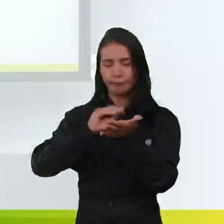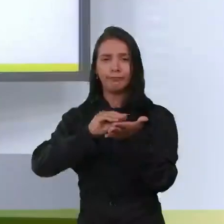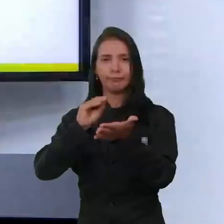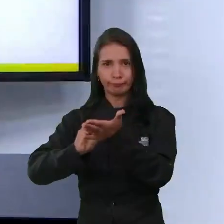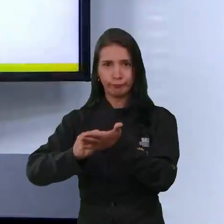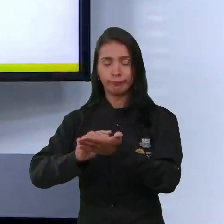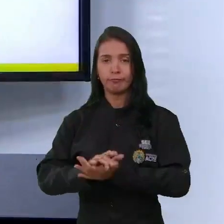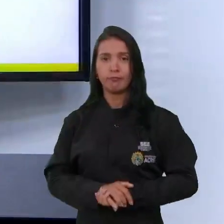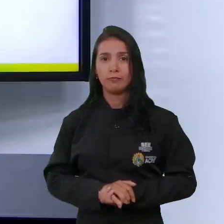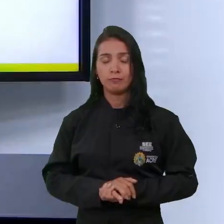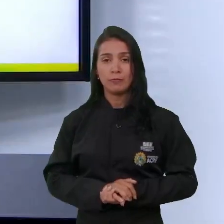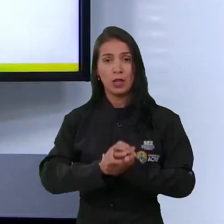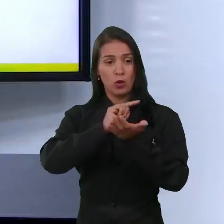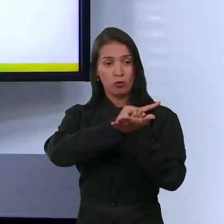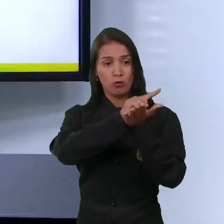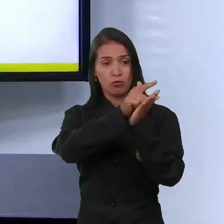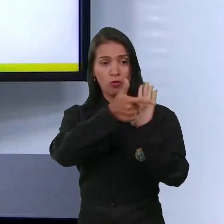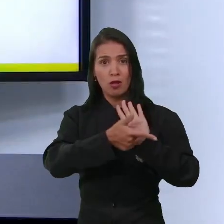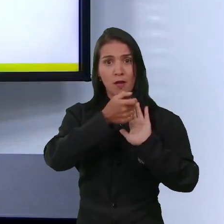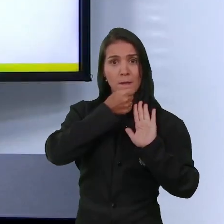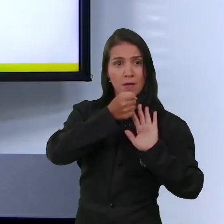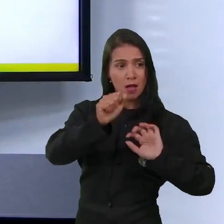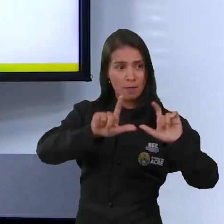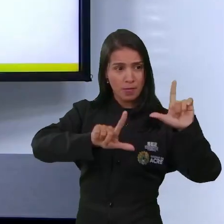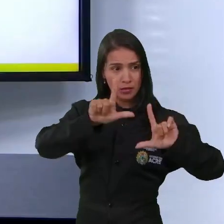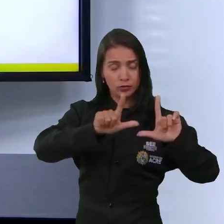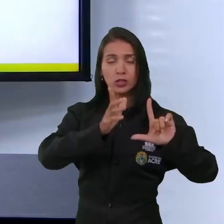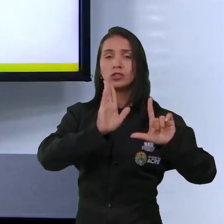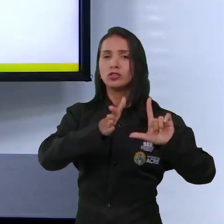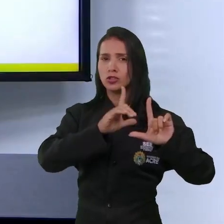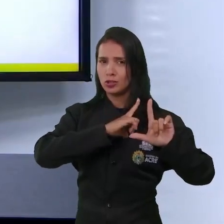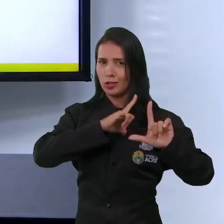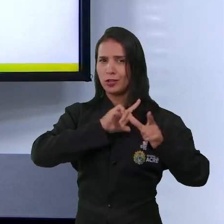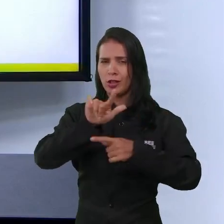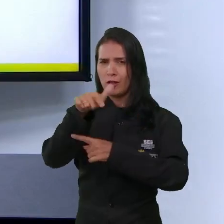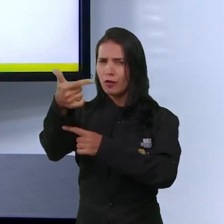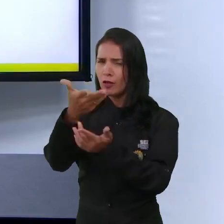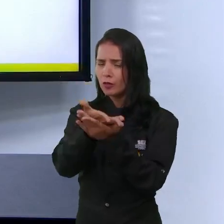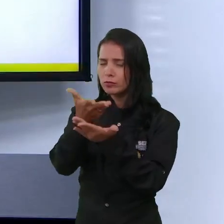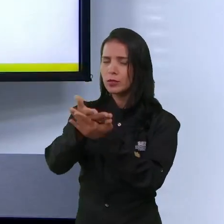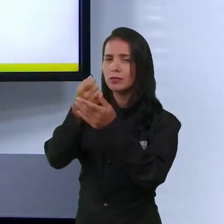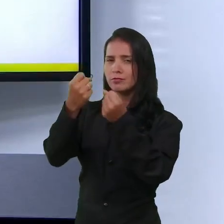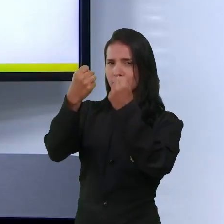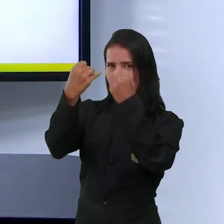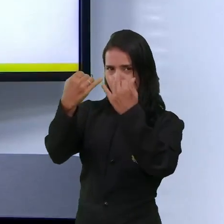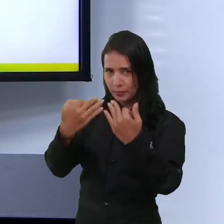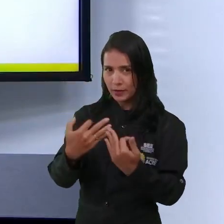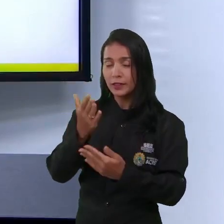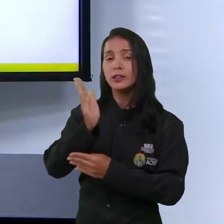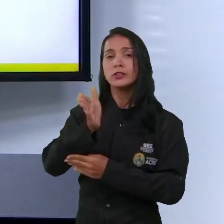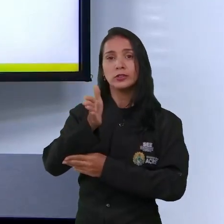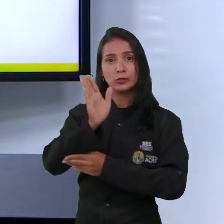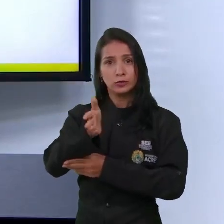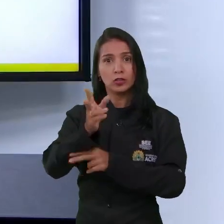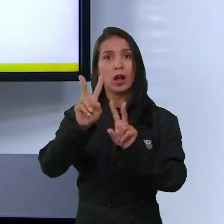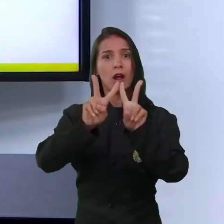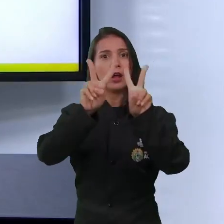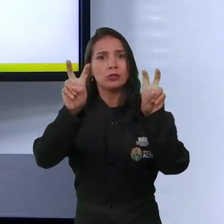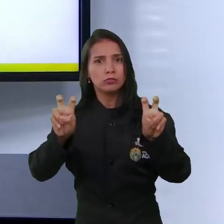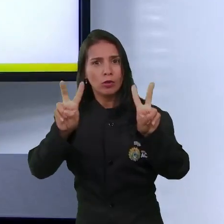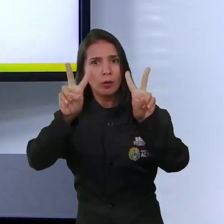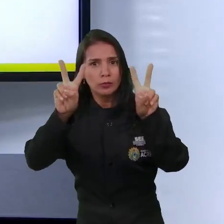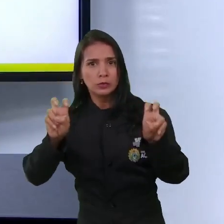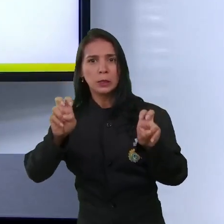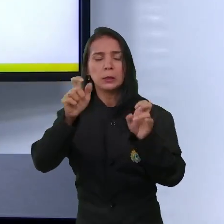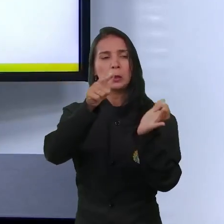nós falamos sobre gêneros jornalísticos, nós já tivemos inclusive outras aulas que falavam sobre isso, falavam sobre a temática do